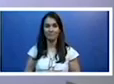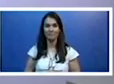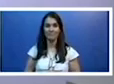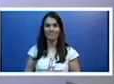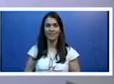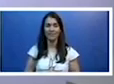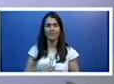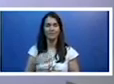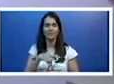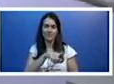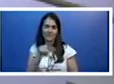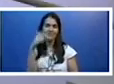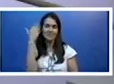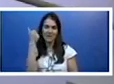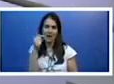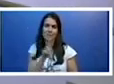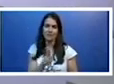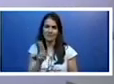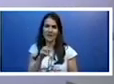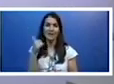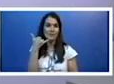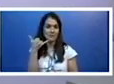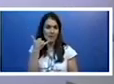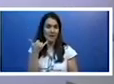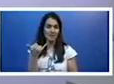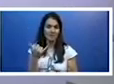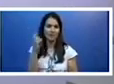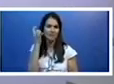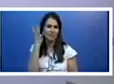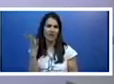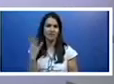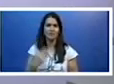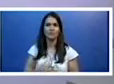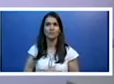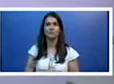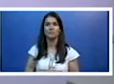celular melhor que eu. Então aqui eu fui na loja